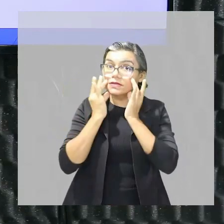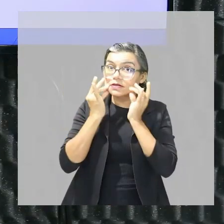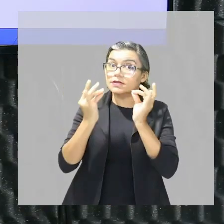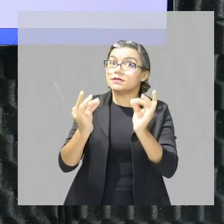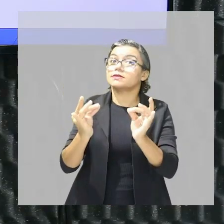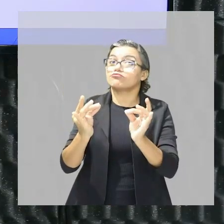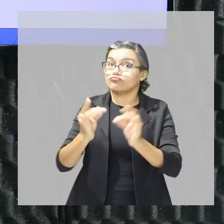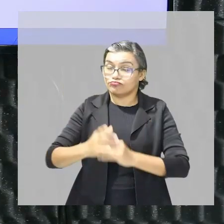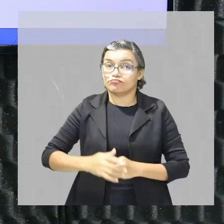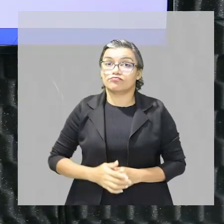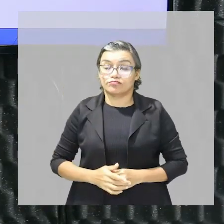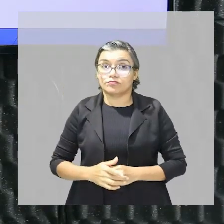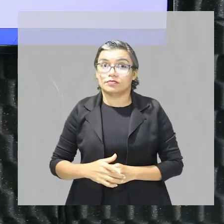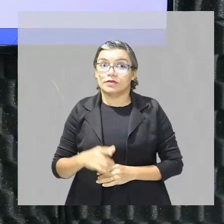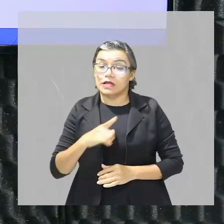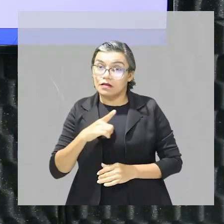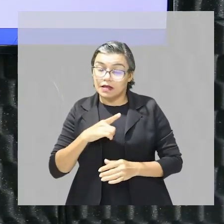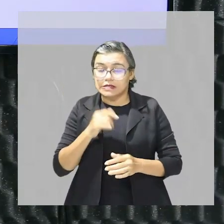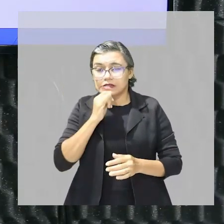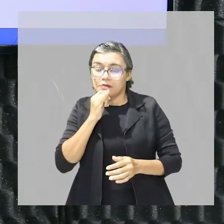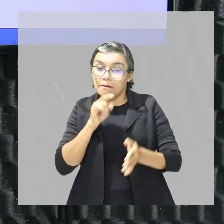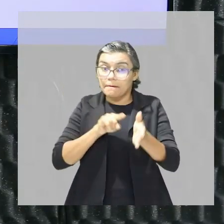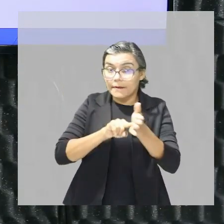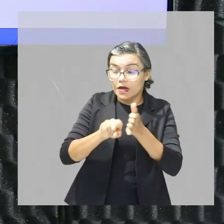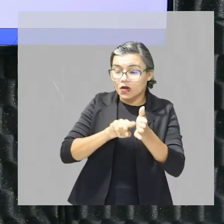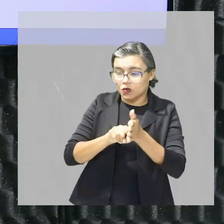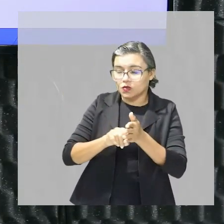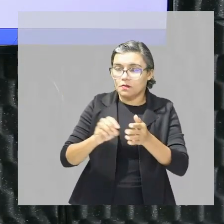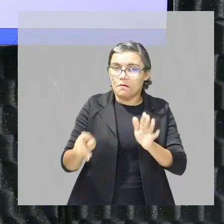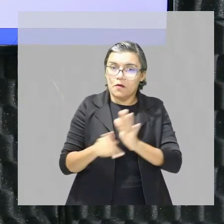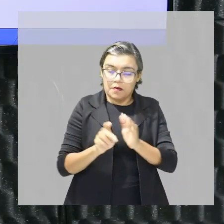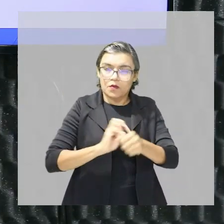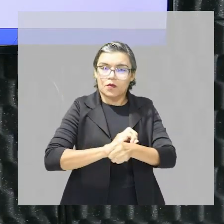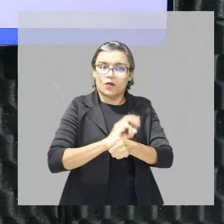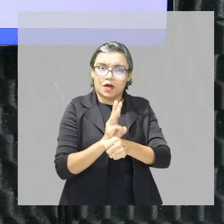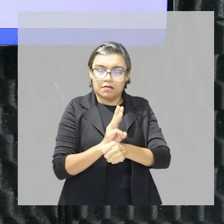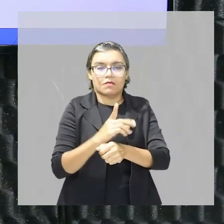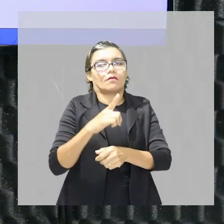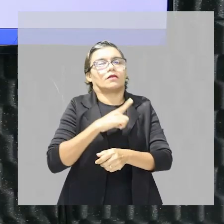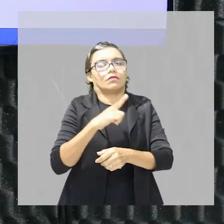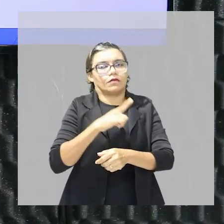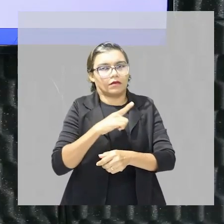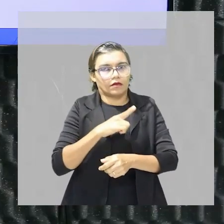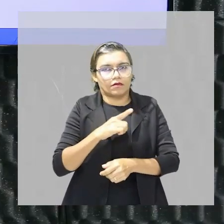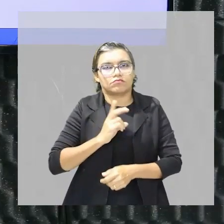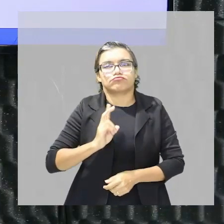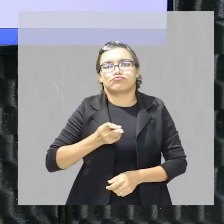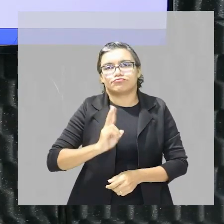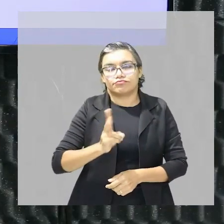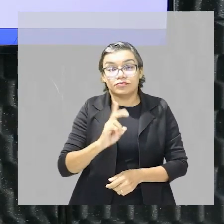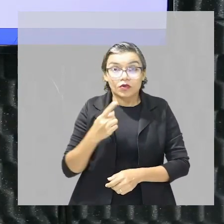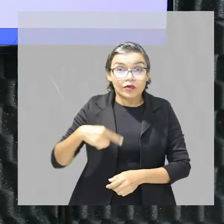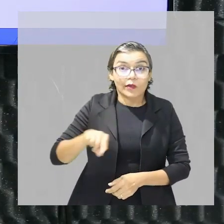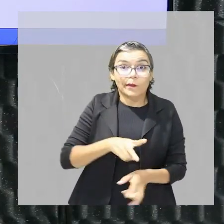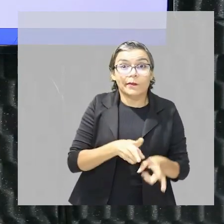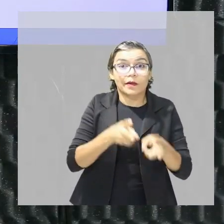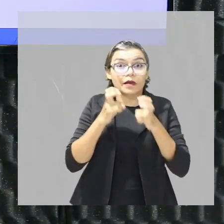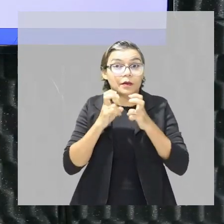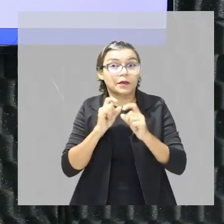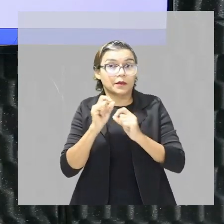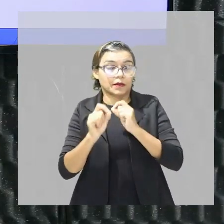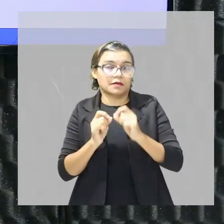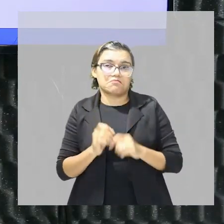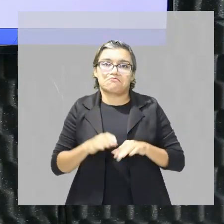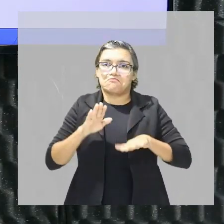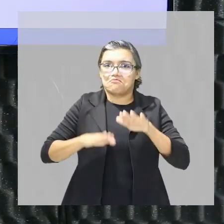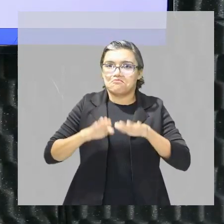e questões desse tipo por exemplo que não Ema aparece muito E aí nós podemos perceber que